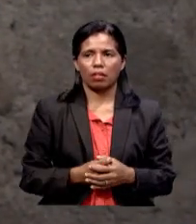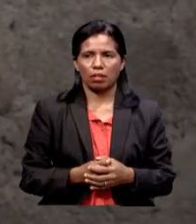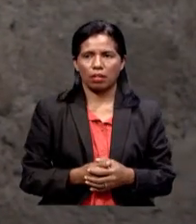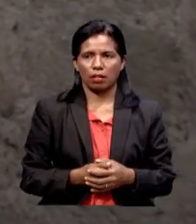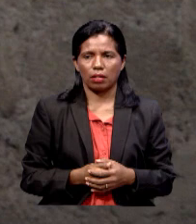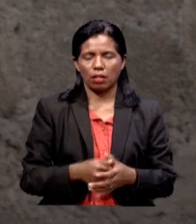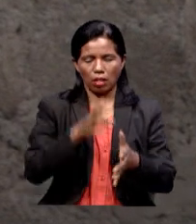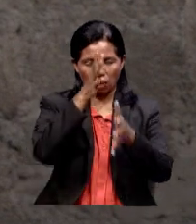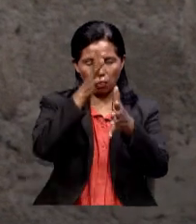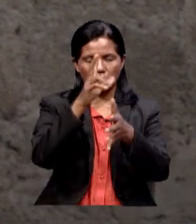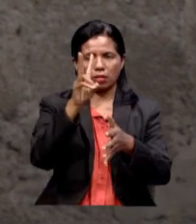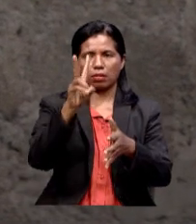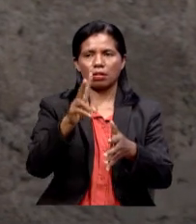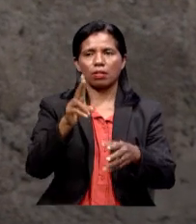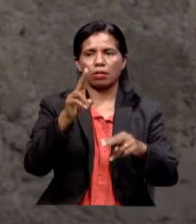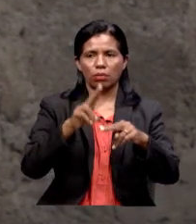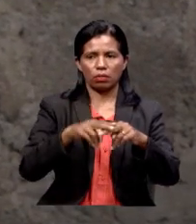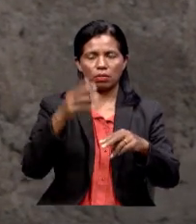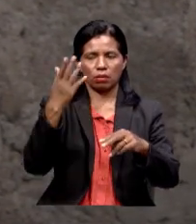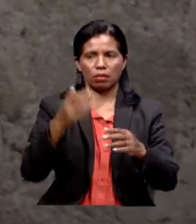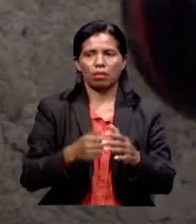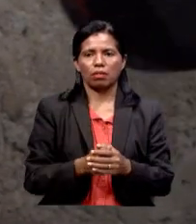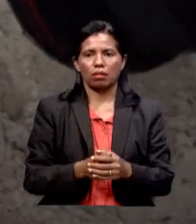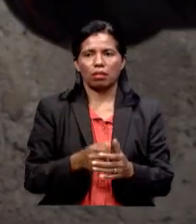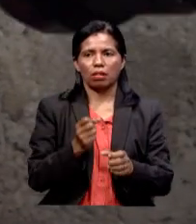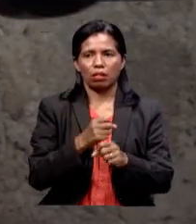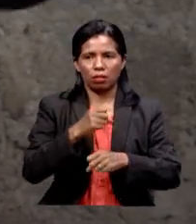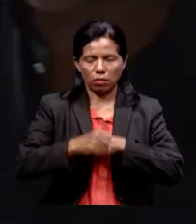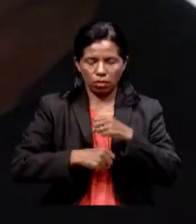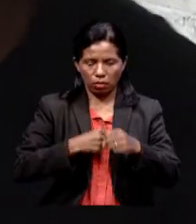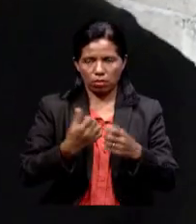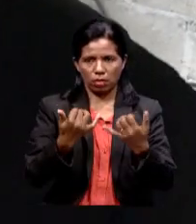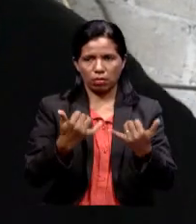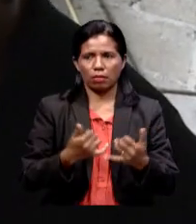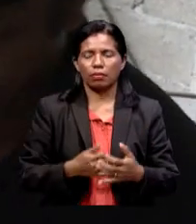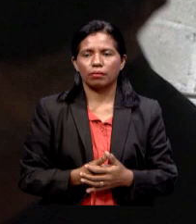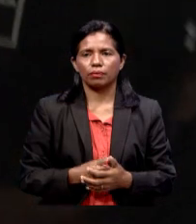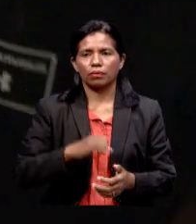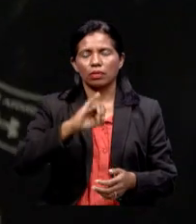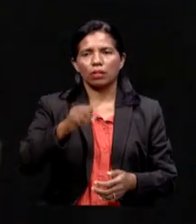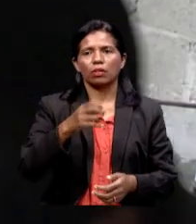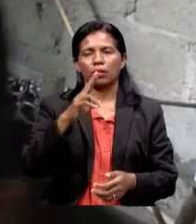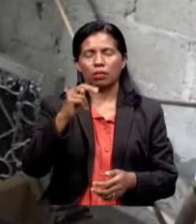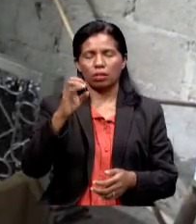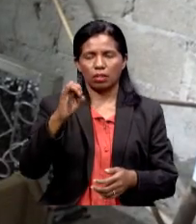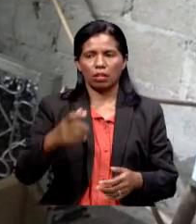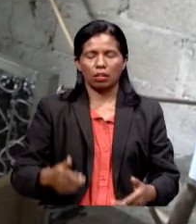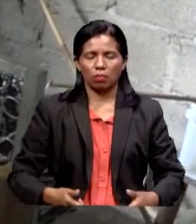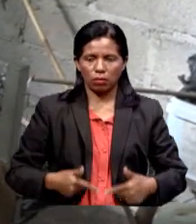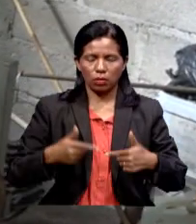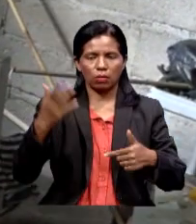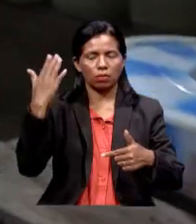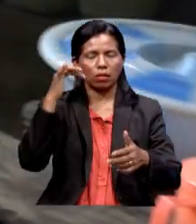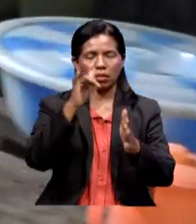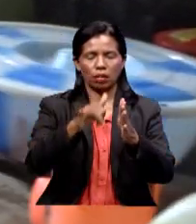be abo ne sinero tur sabam ko hare hanya susah terus. Joaninha Hector, nia condição moris antes ne, hela